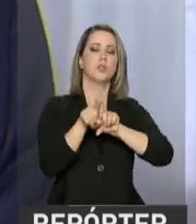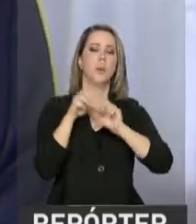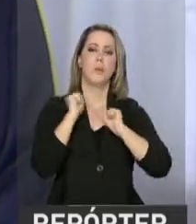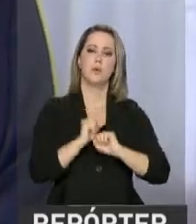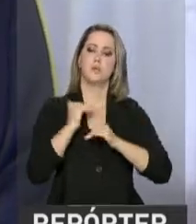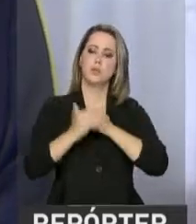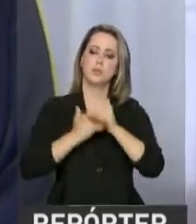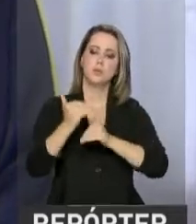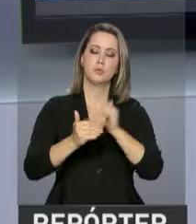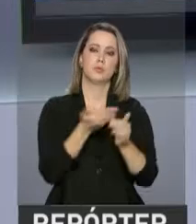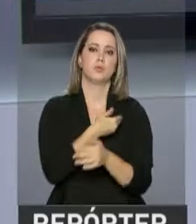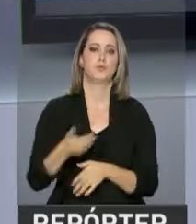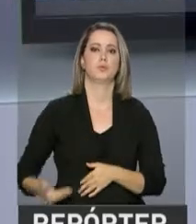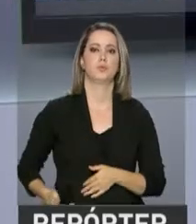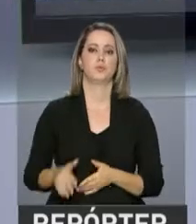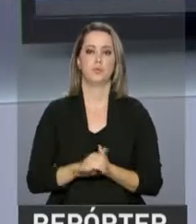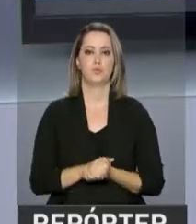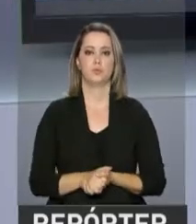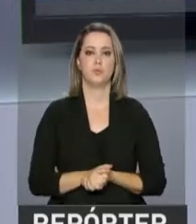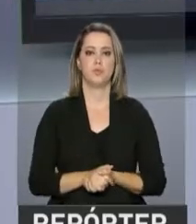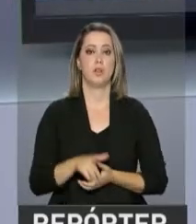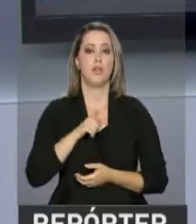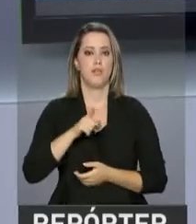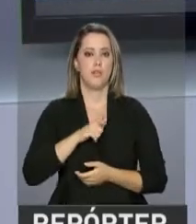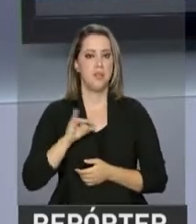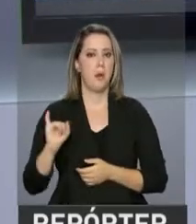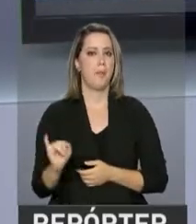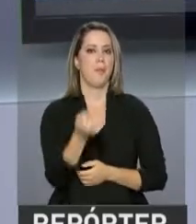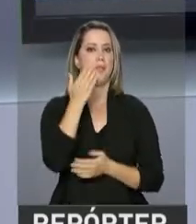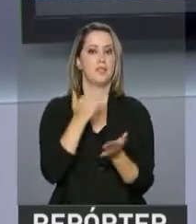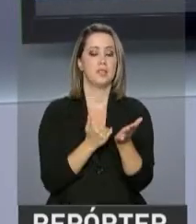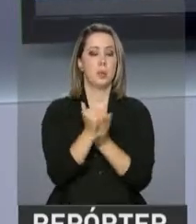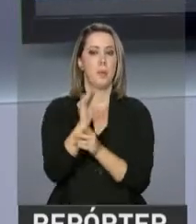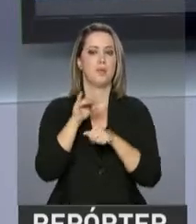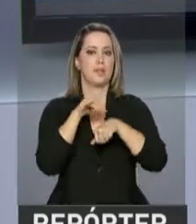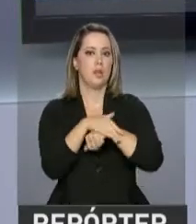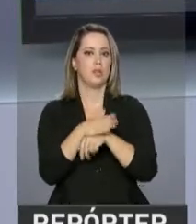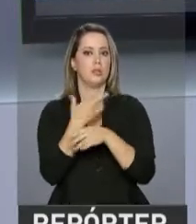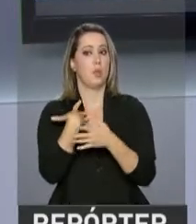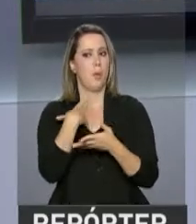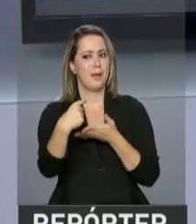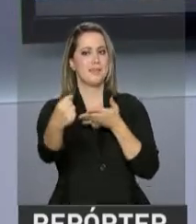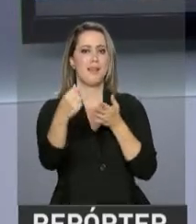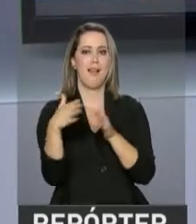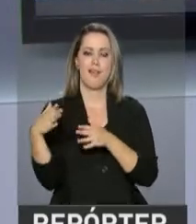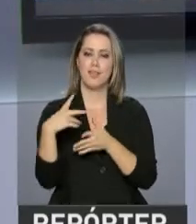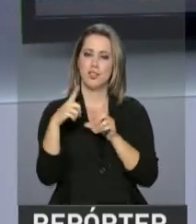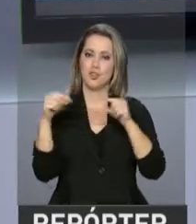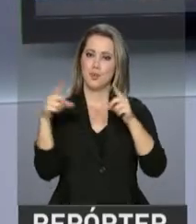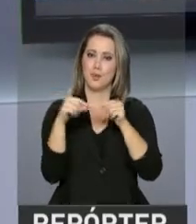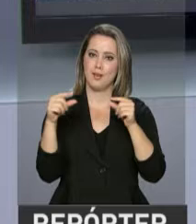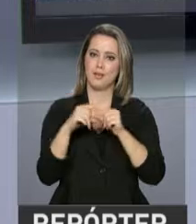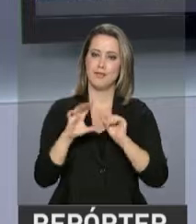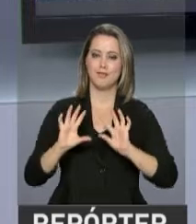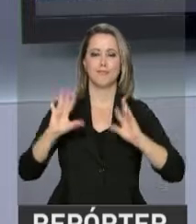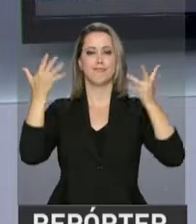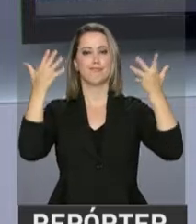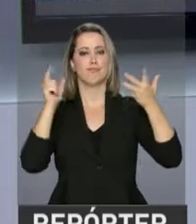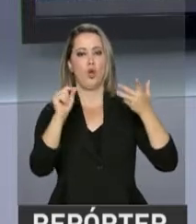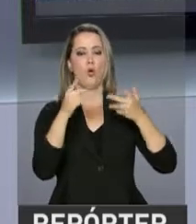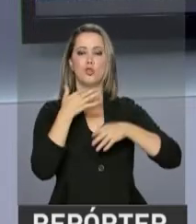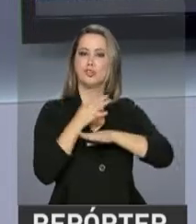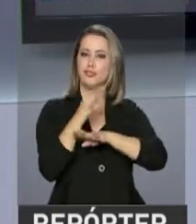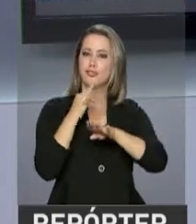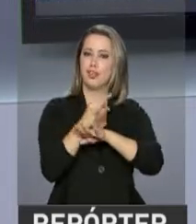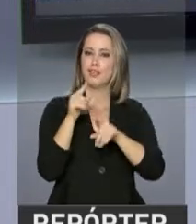levou o governo adiante e tem gente aproveitando o começo da noite para pegar a estrada e curtir o feriadão de corpus christi